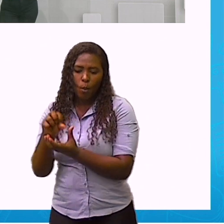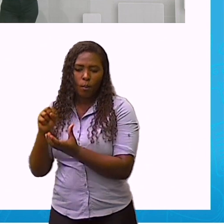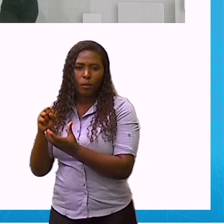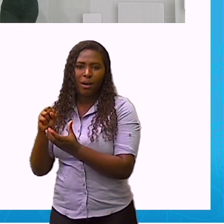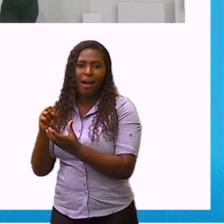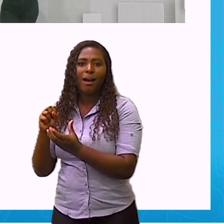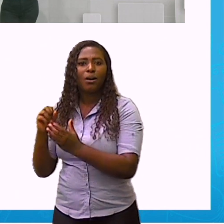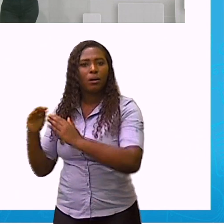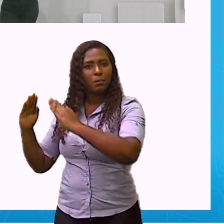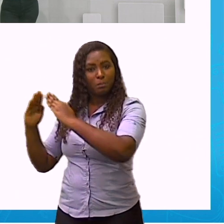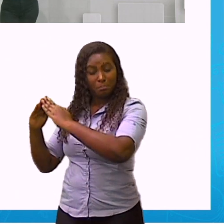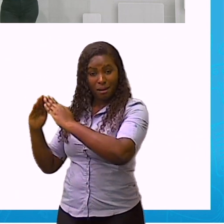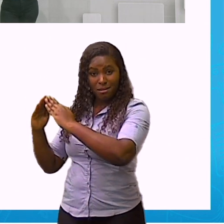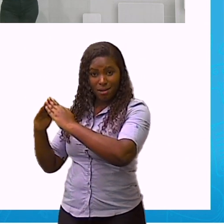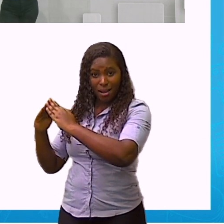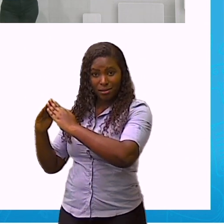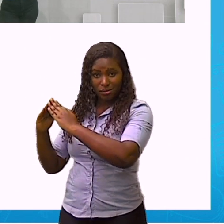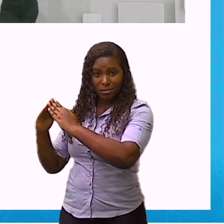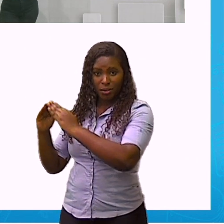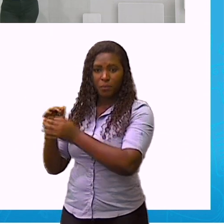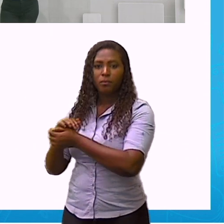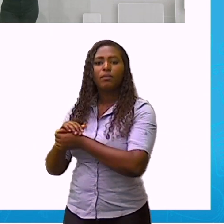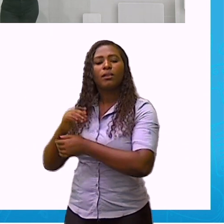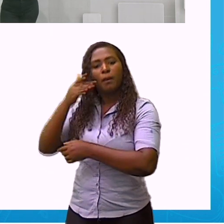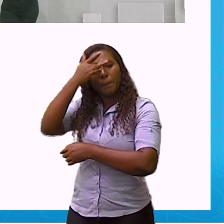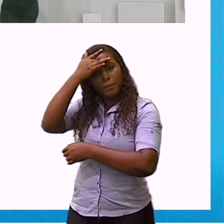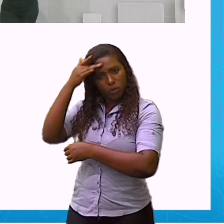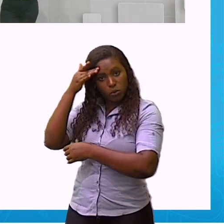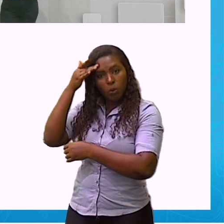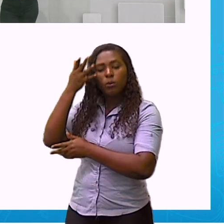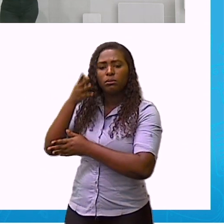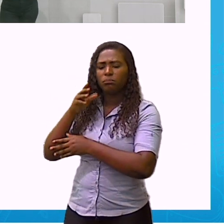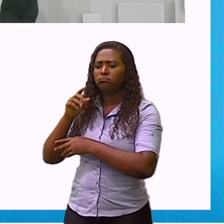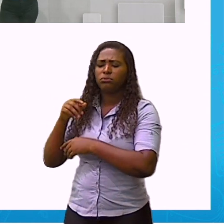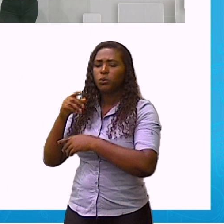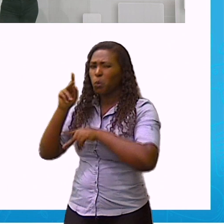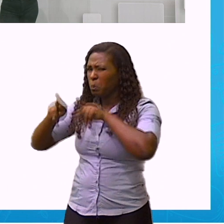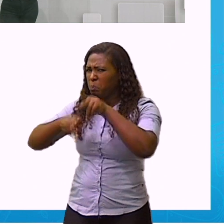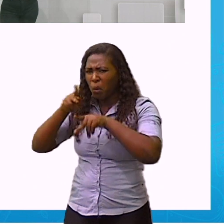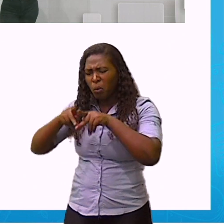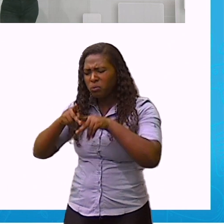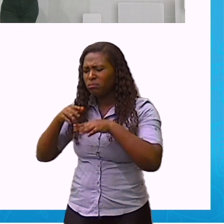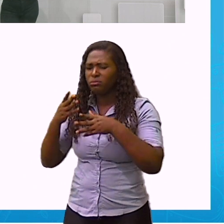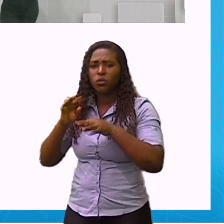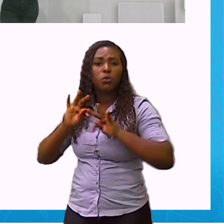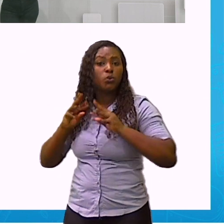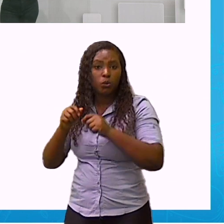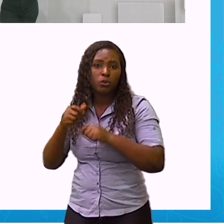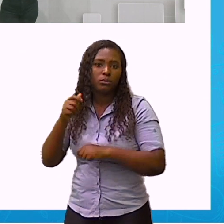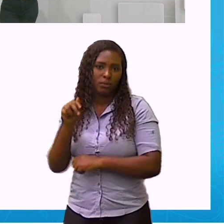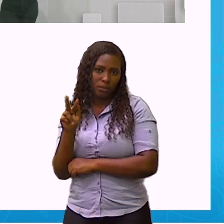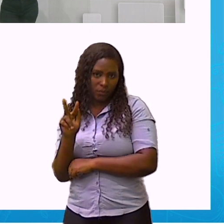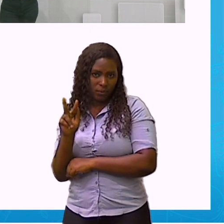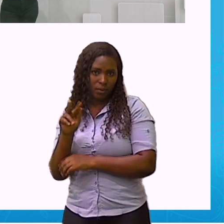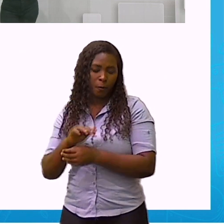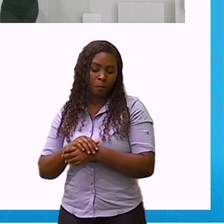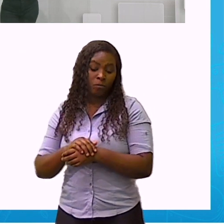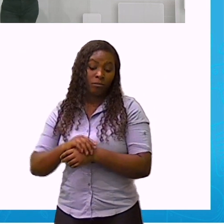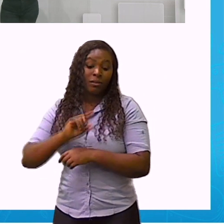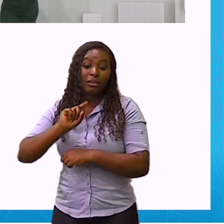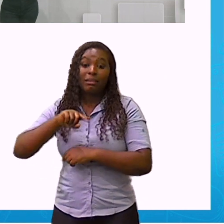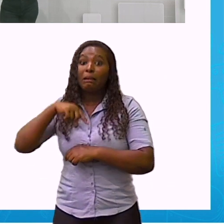Após o rompimento da barragem em Valadares, a captação ela foi